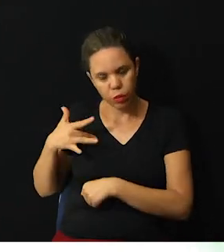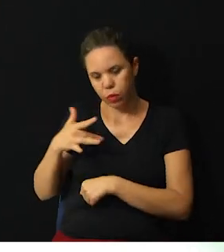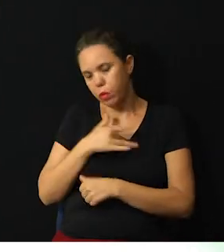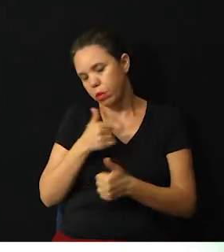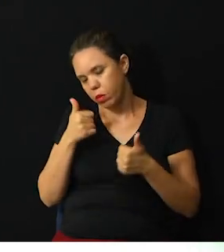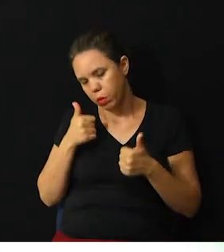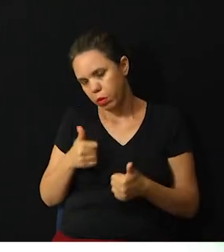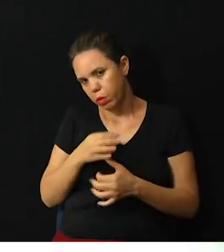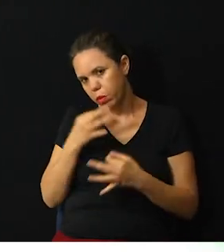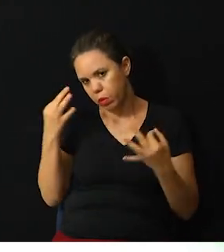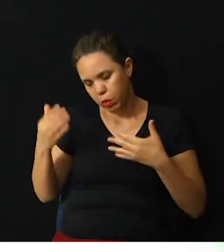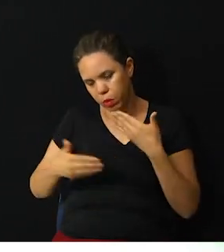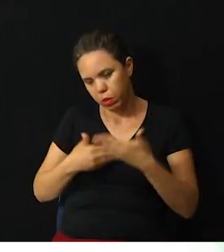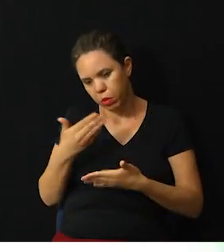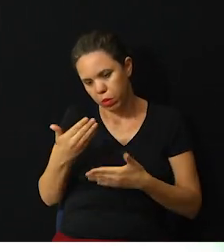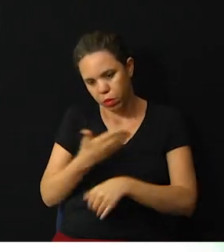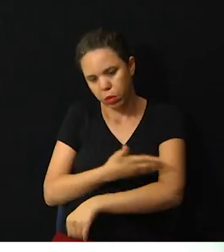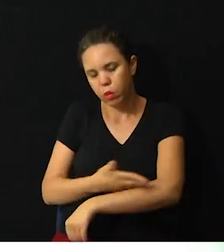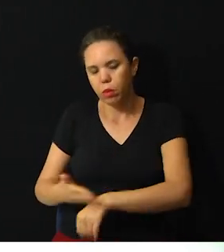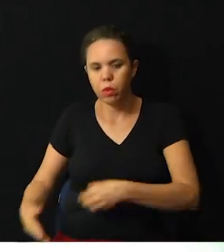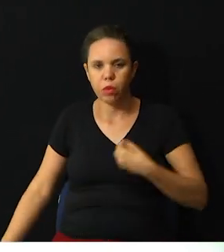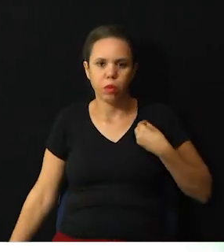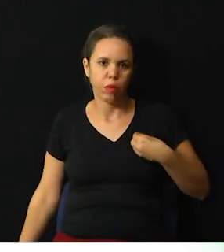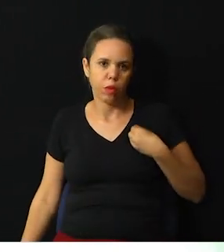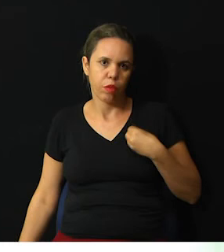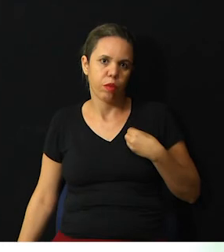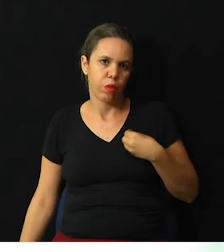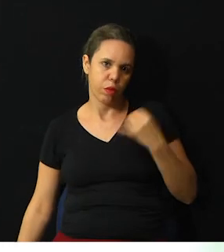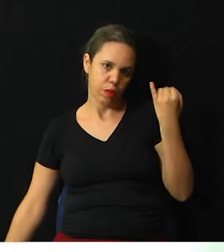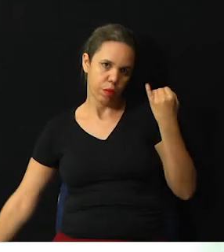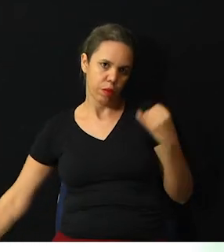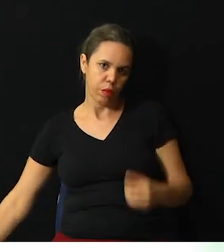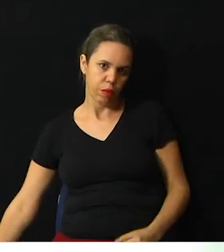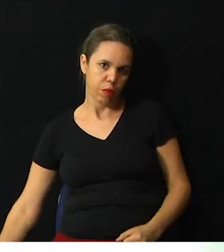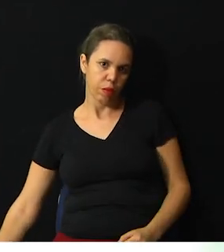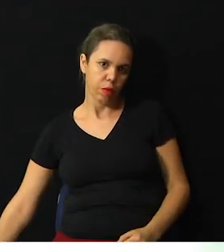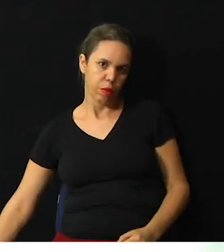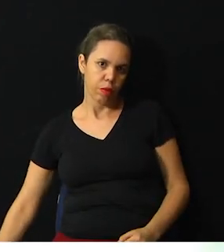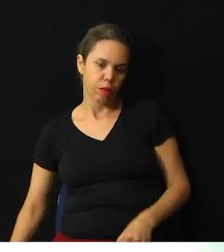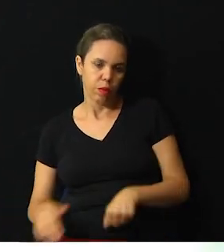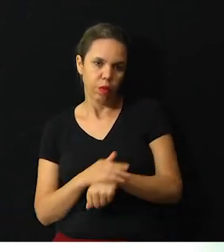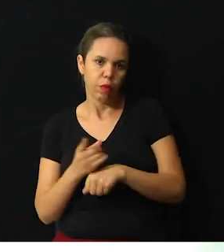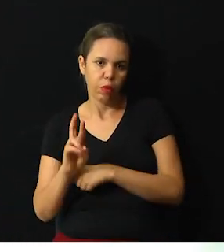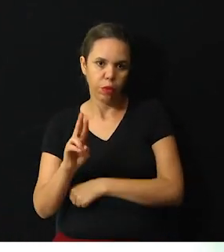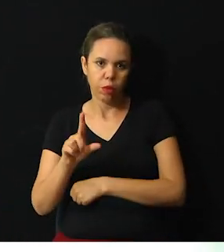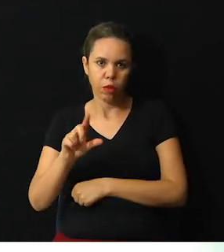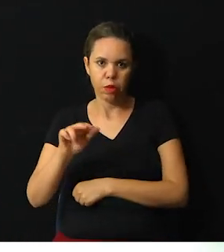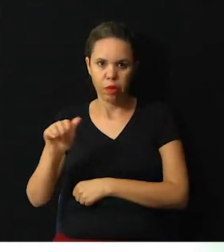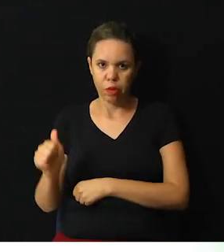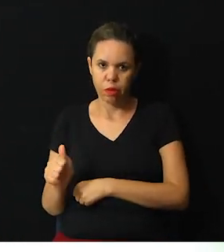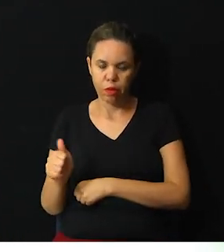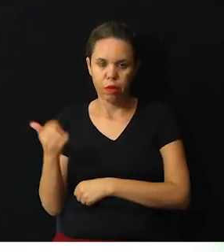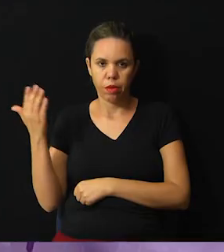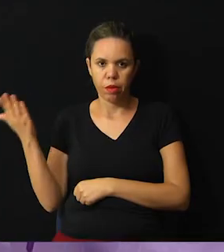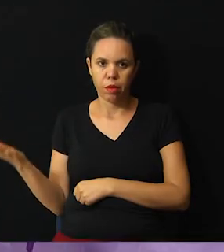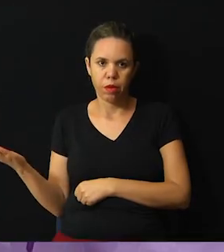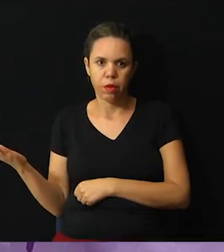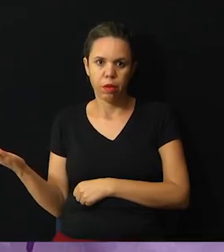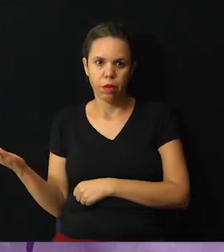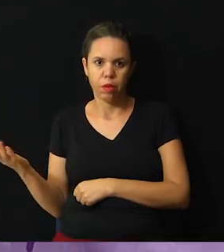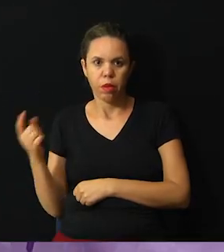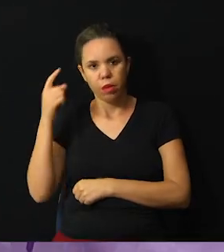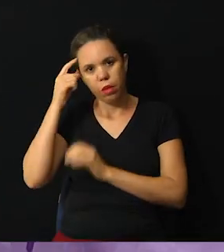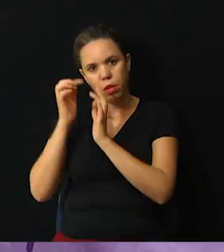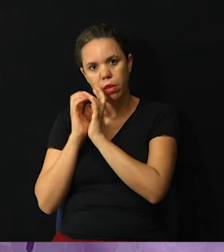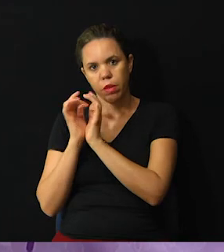saúde de hábitos, né, de vida mesmo que são importantes. A gente conversou com a doutora Luísa Piovesana, ela